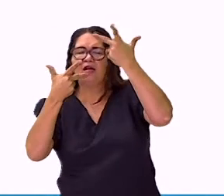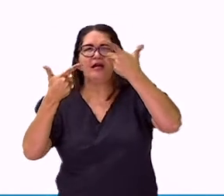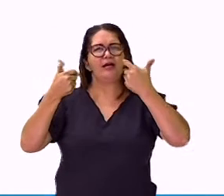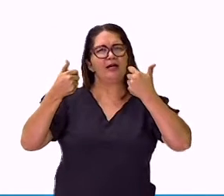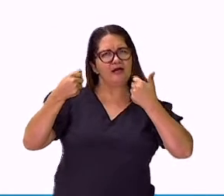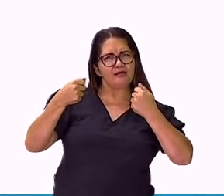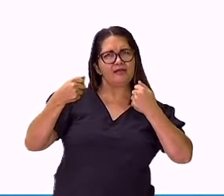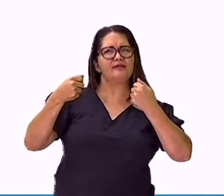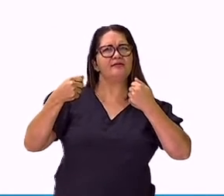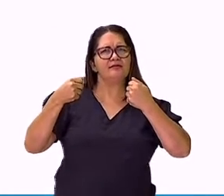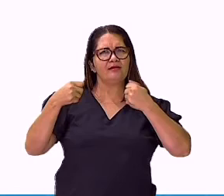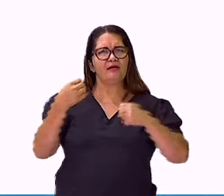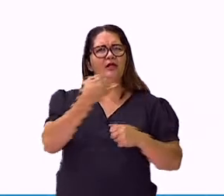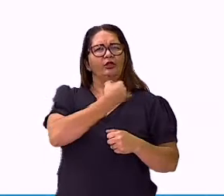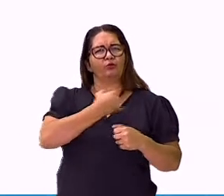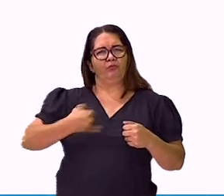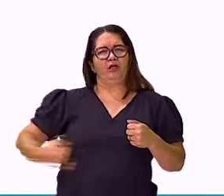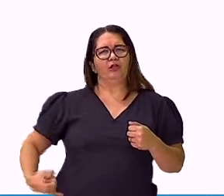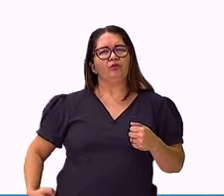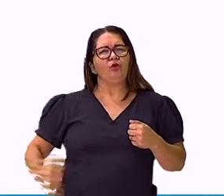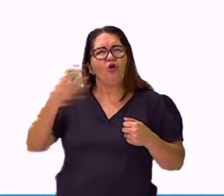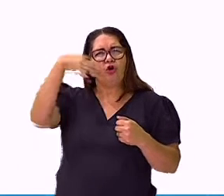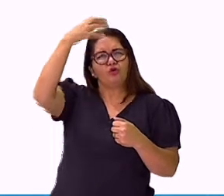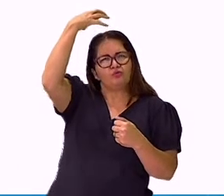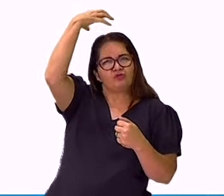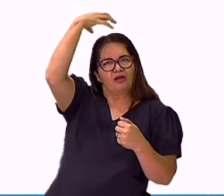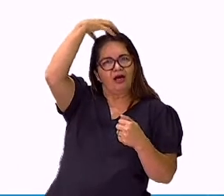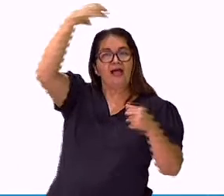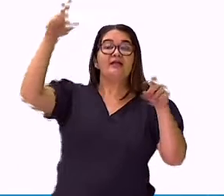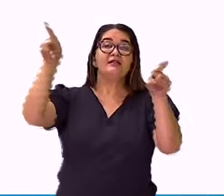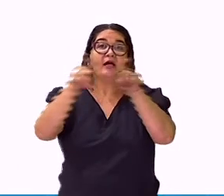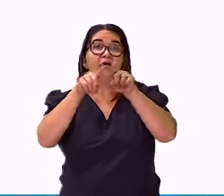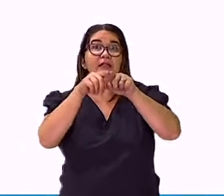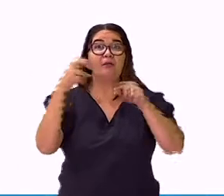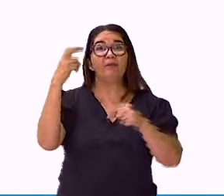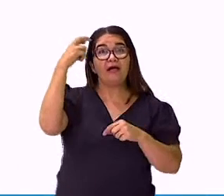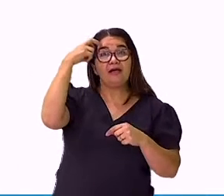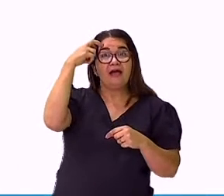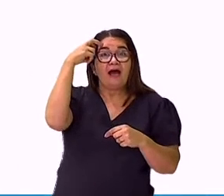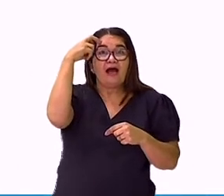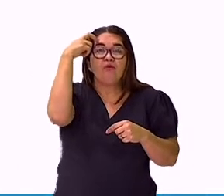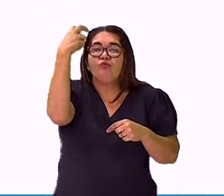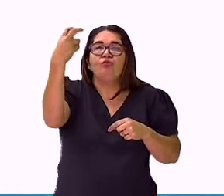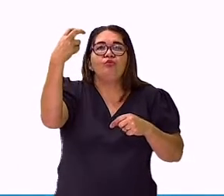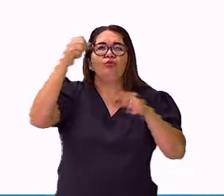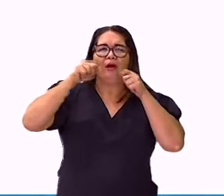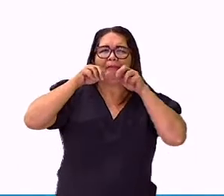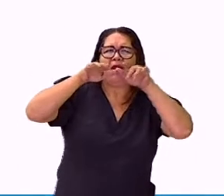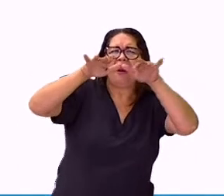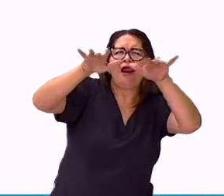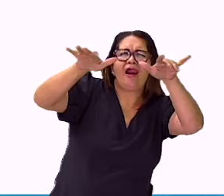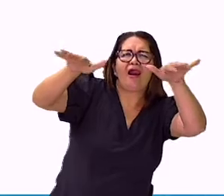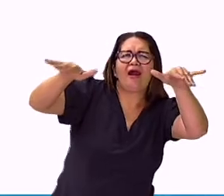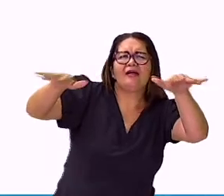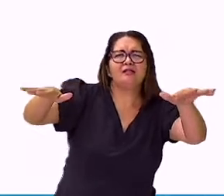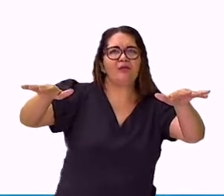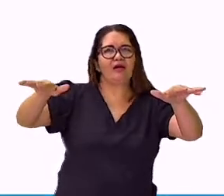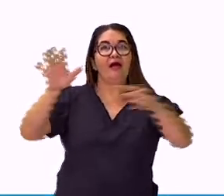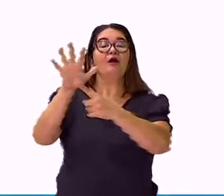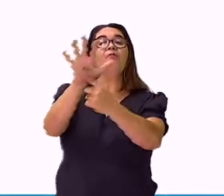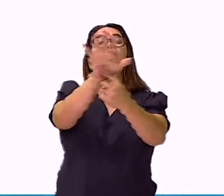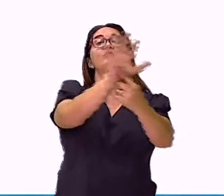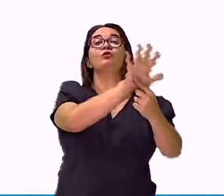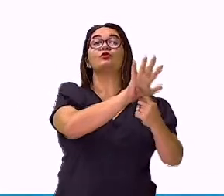propagar as suas artes, né? Propagar a sua cultura através das artes. Ainda hoje, a cultura